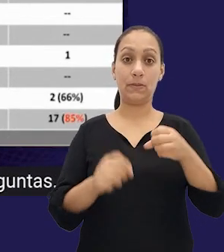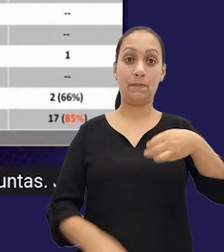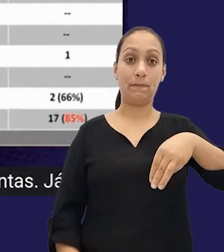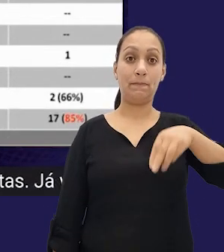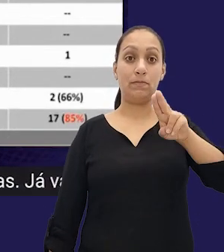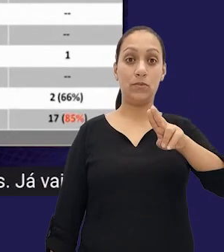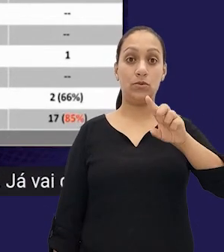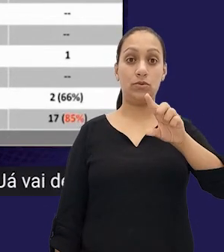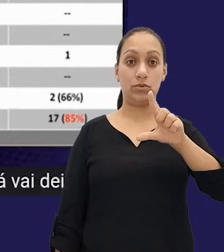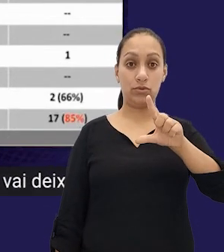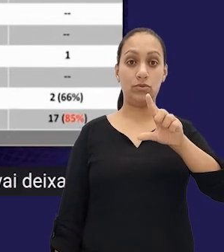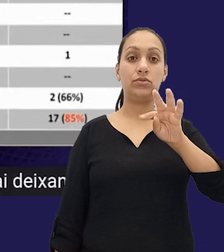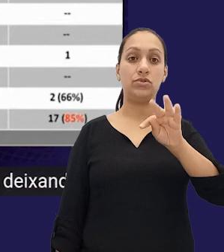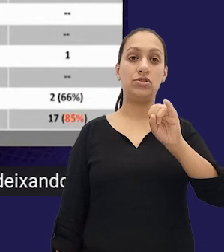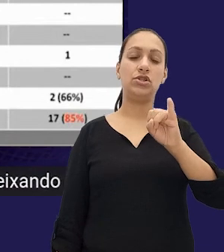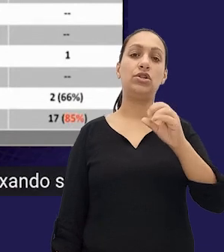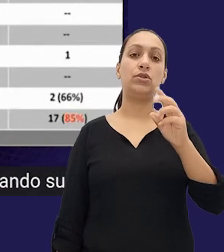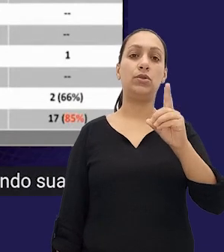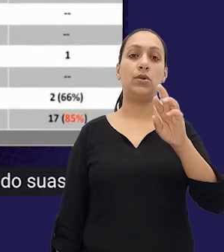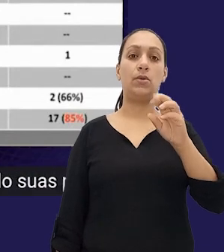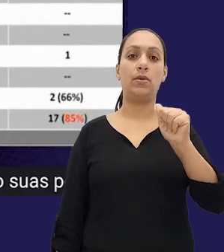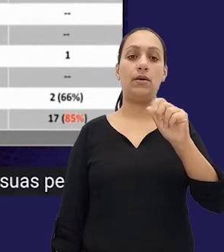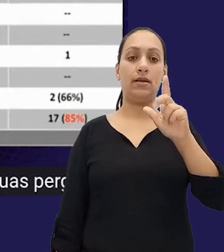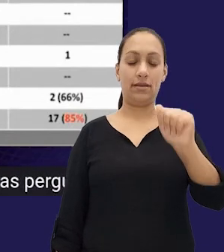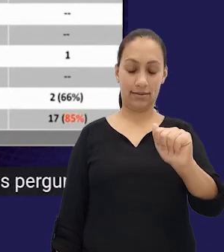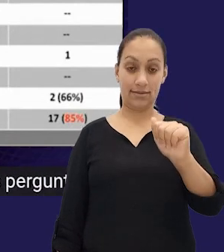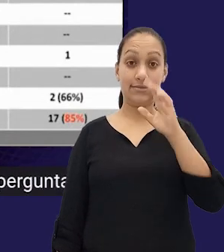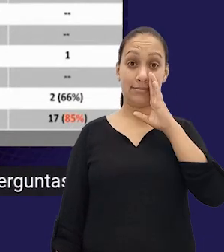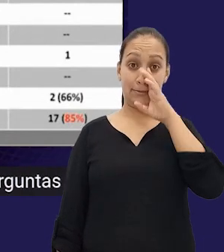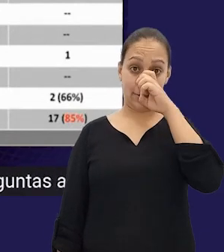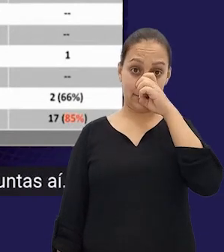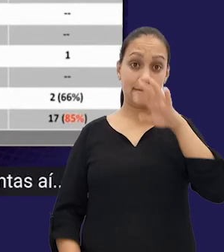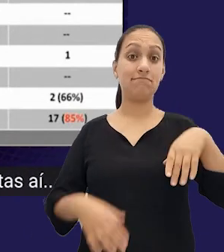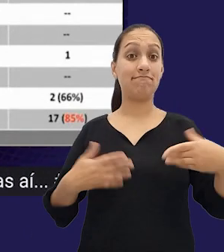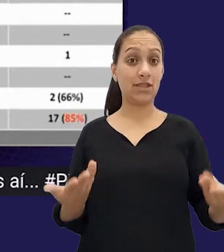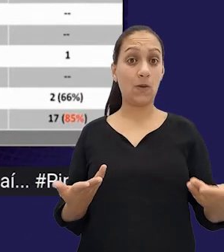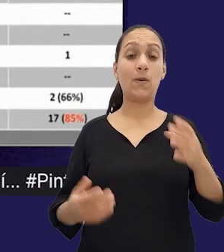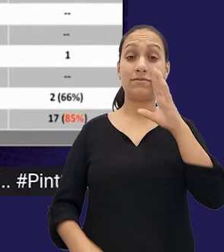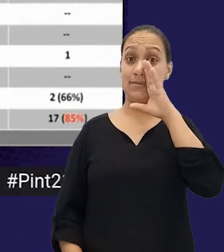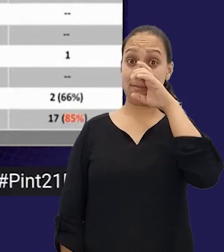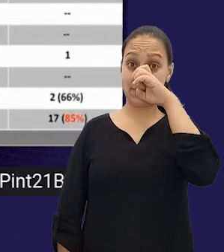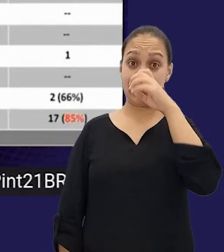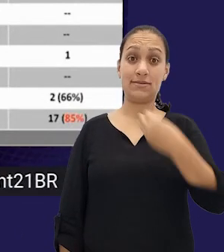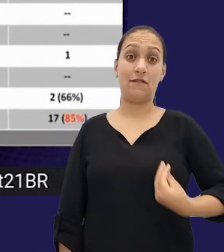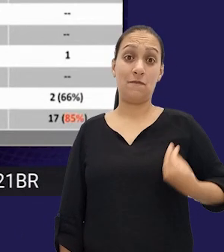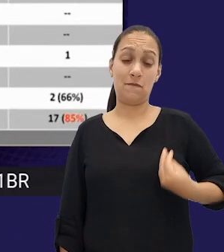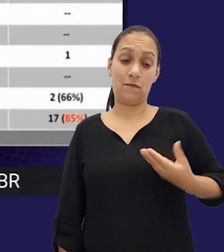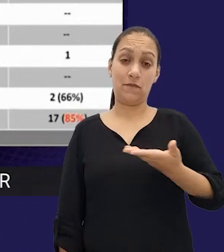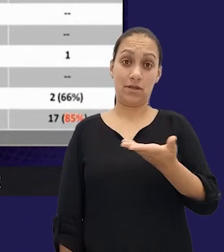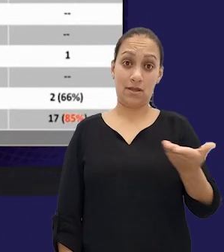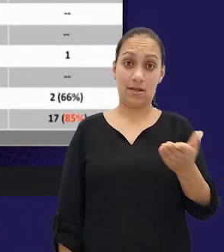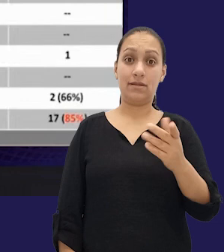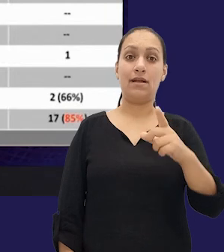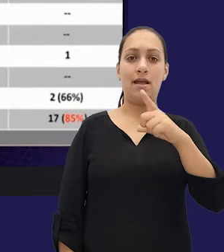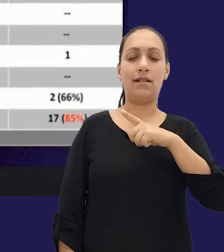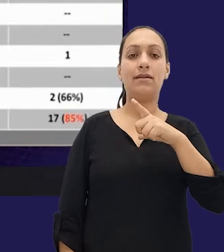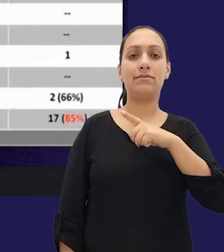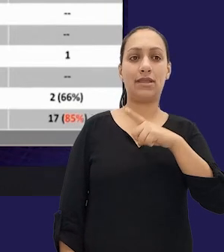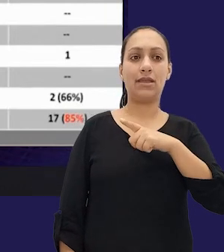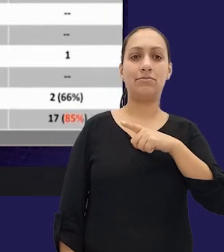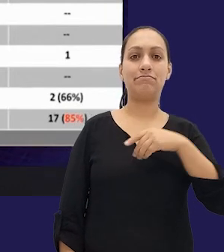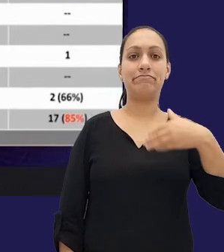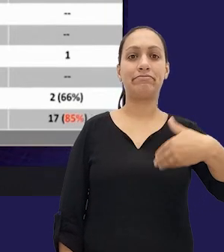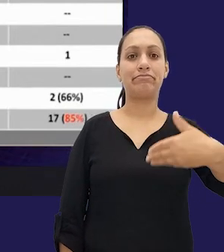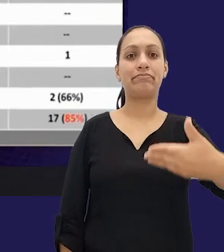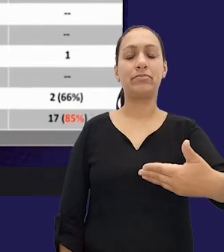multidroga resistentes. Então, gente, a multiresistência, ela está aí, ela é uma constante e